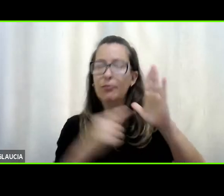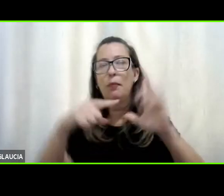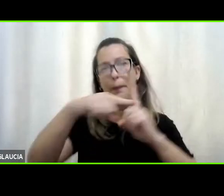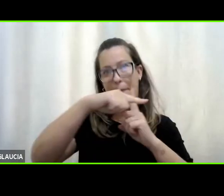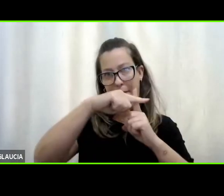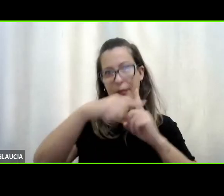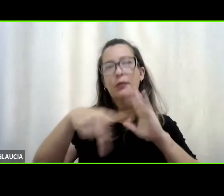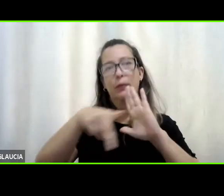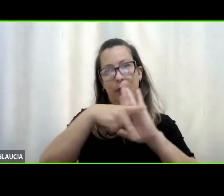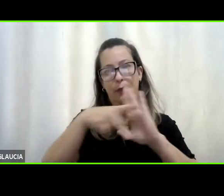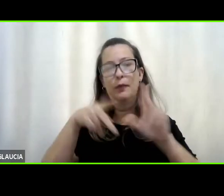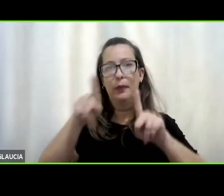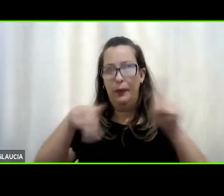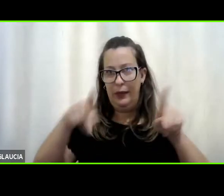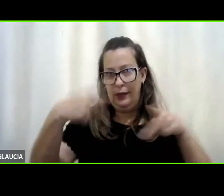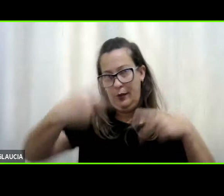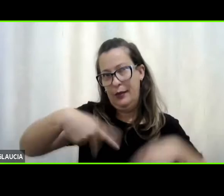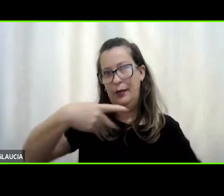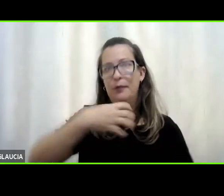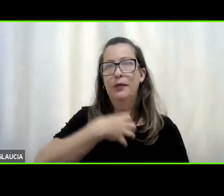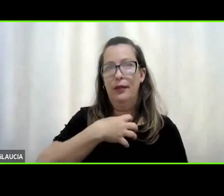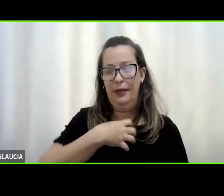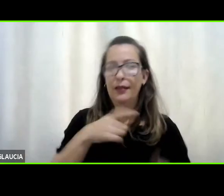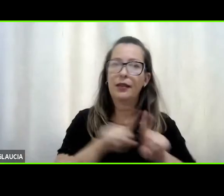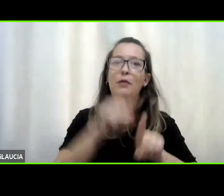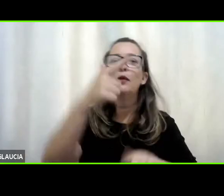da Bahia e de outros estados.